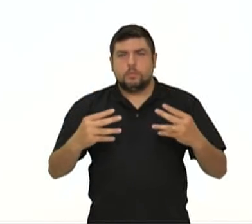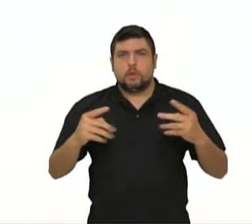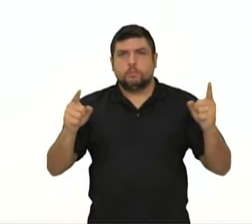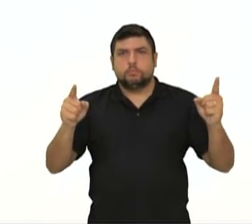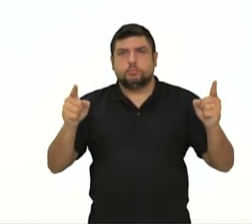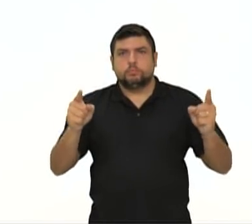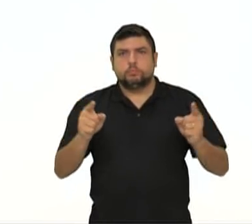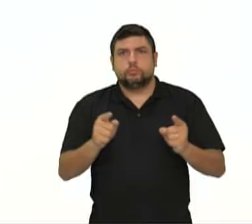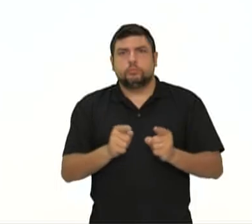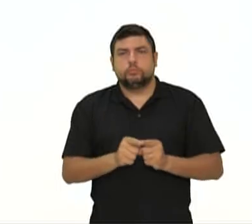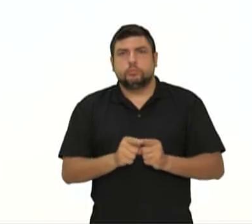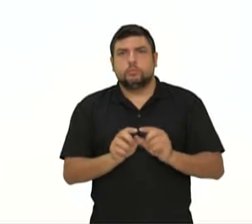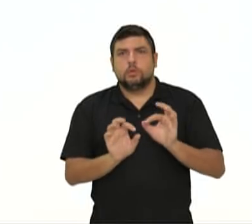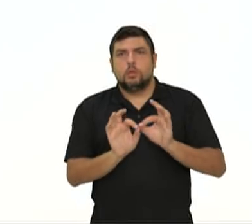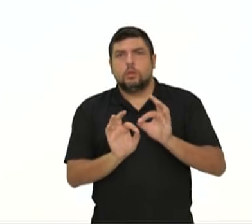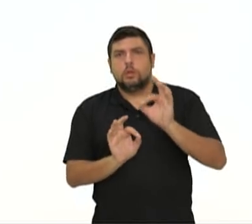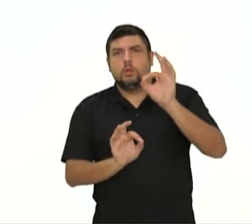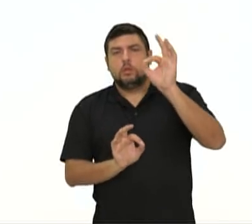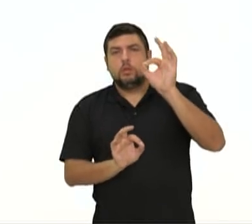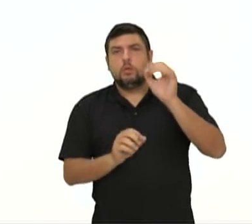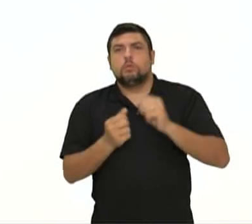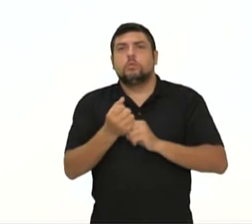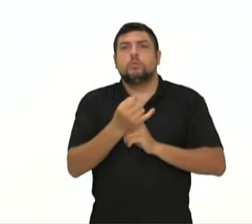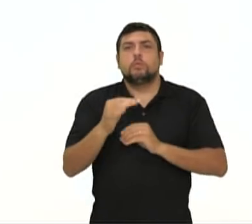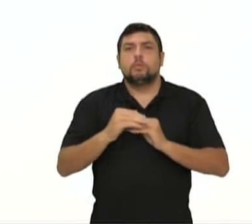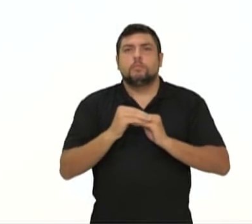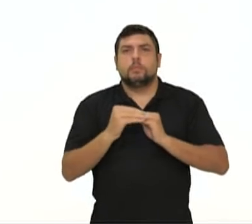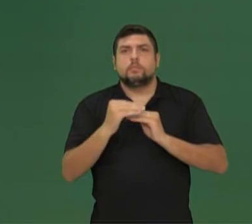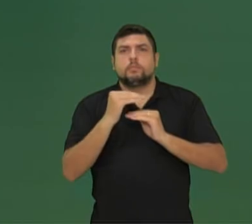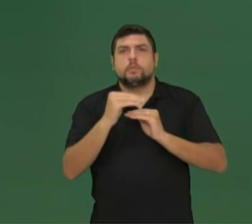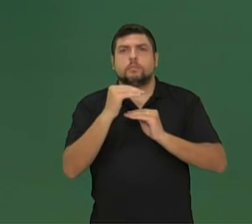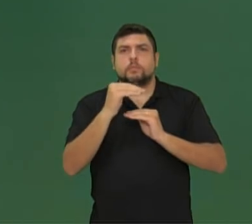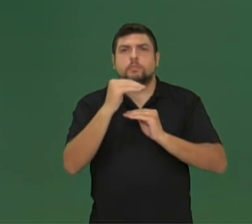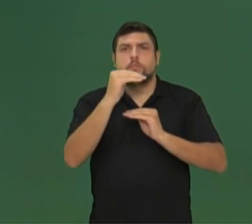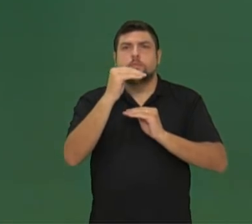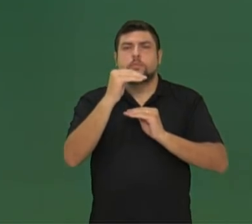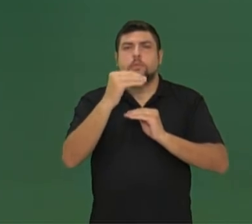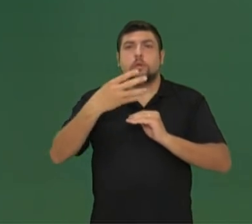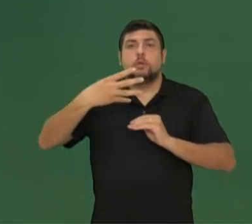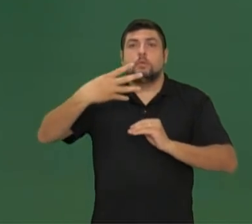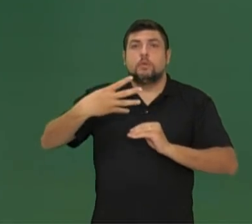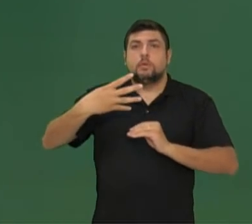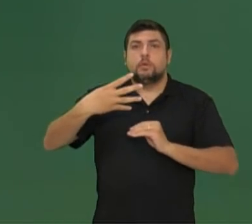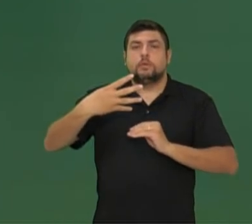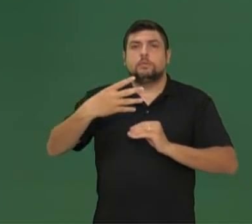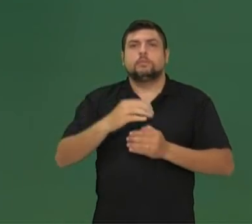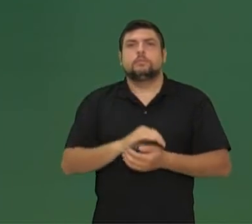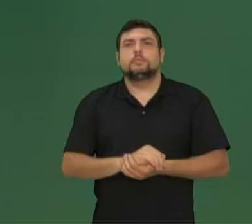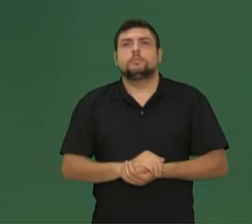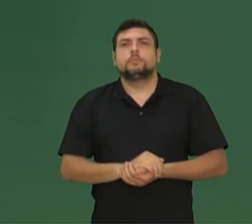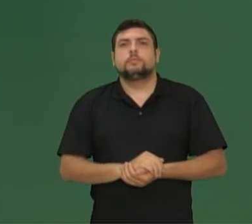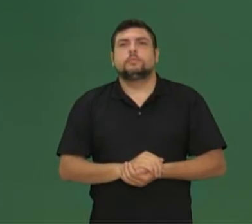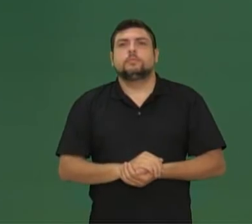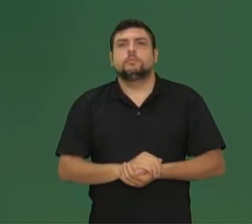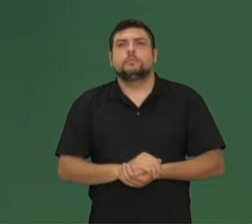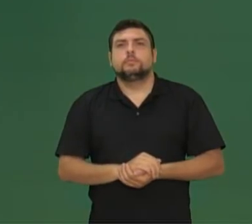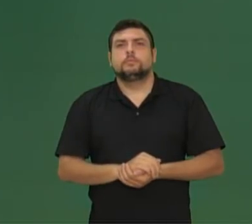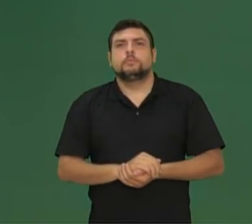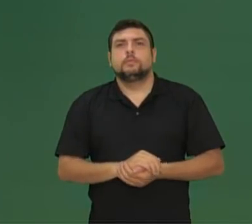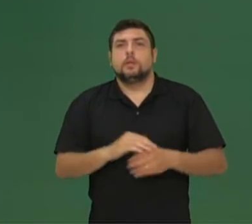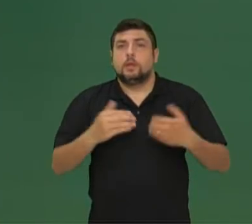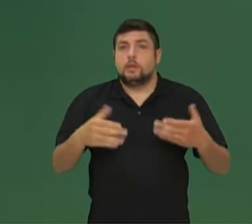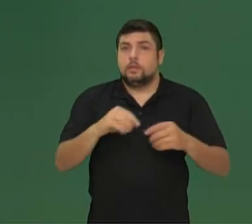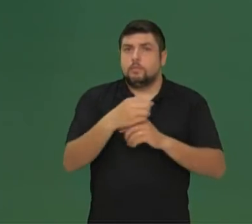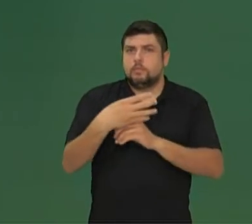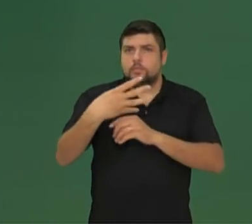está distante 4, né, unidades de medidas do vértice da minha função que eu peguei como exemplo, que era f de x igual ao módulo